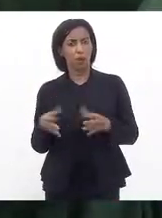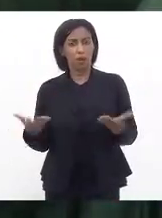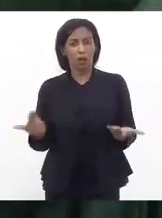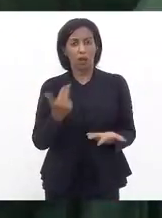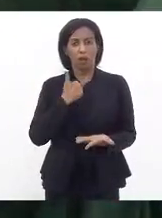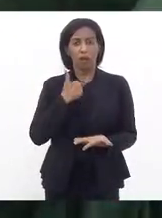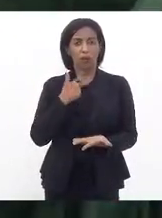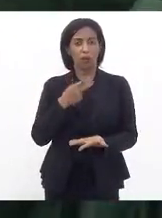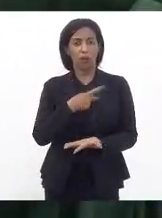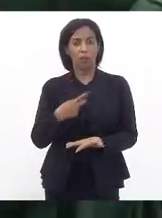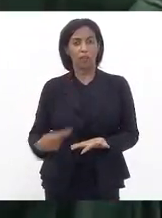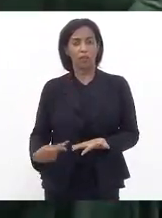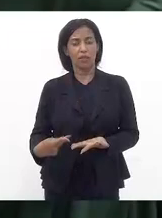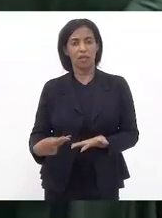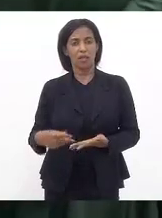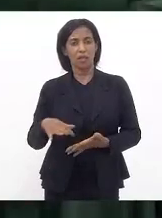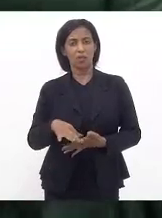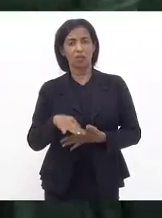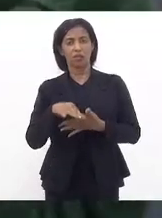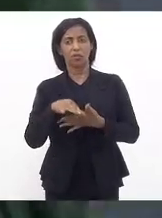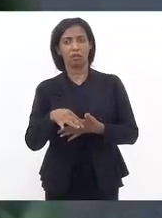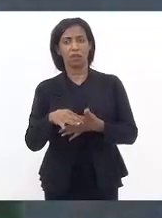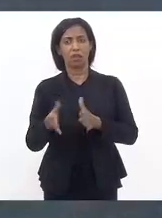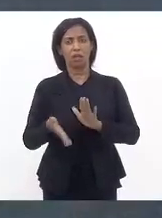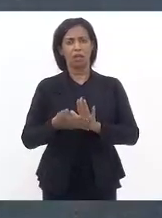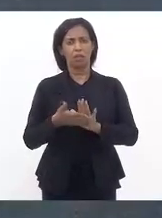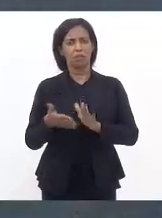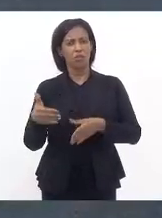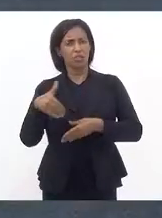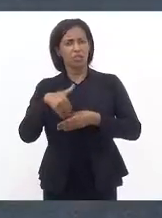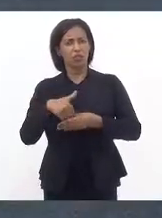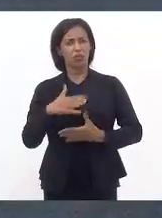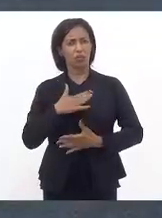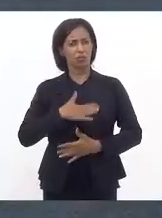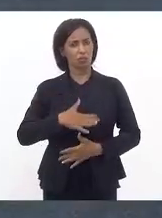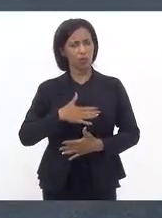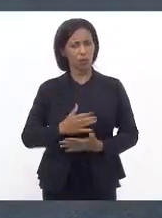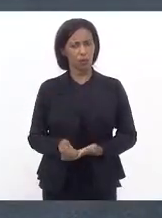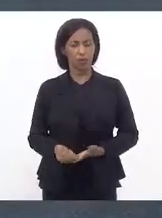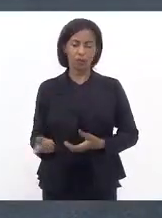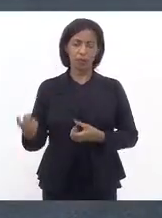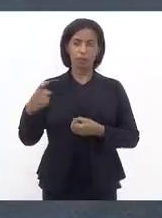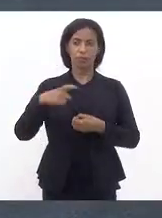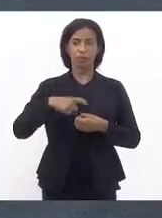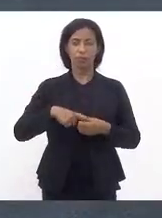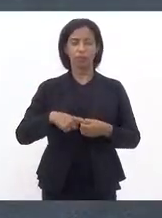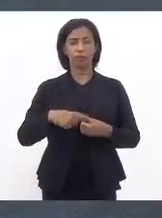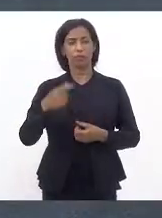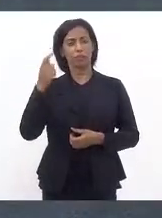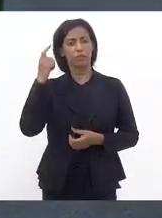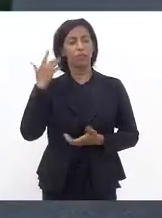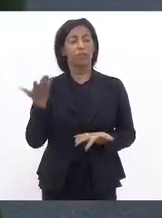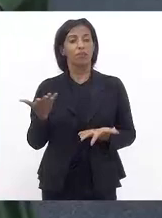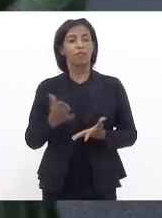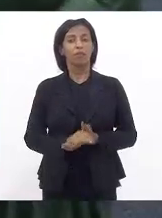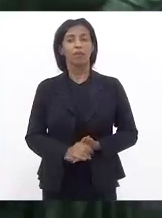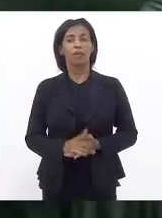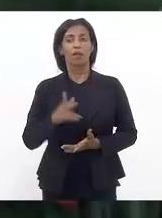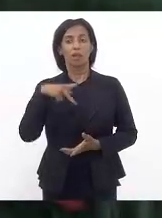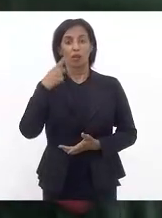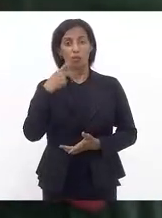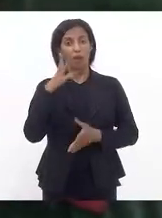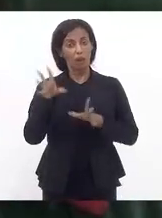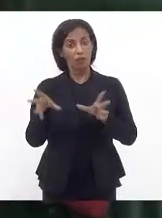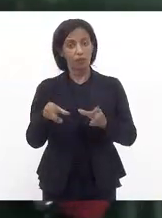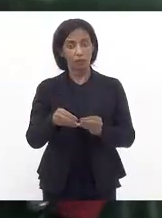agora não pode o presidente da Comissão o relator da matéria permitir o seu voto com tranquilidade retomemos então raciocínio eu dizia